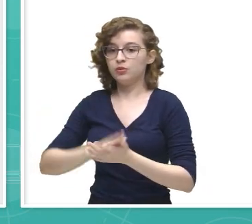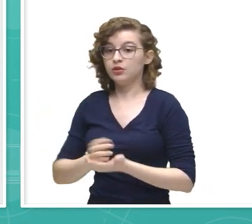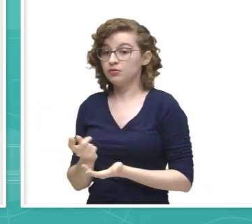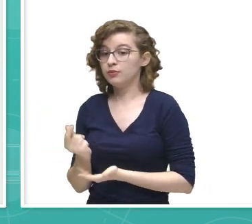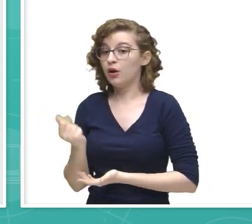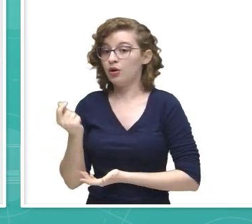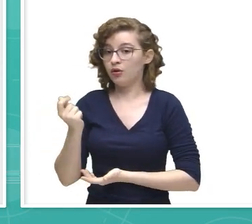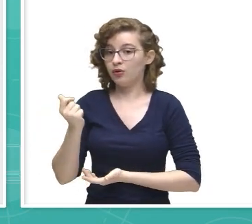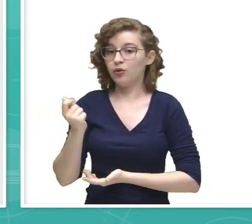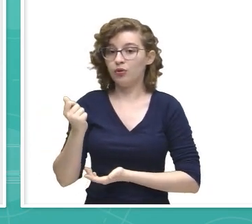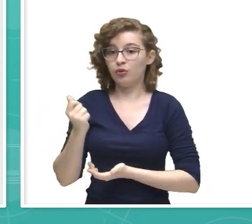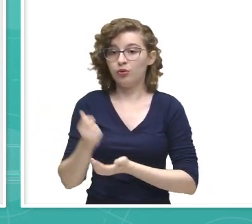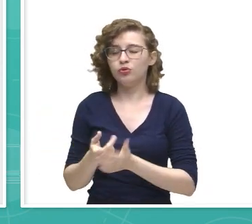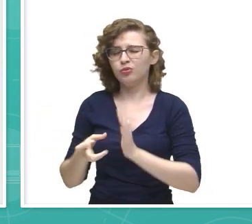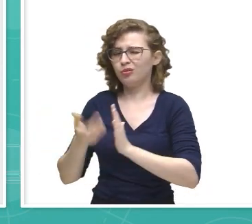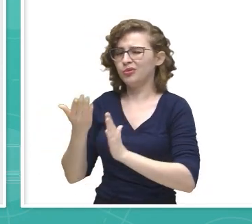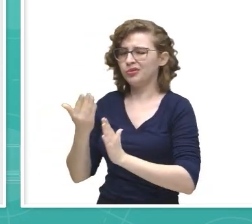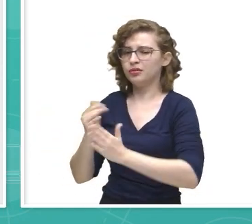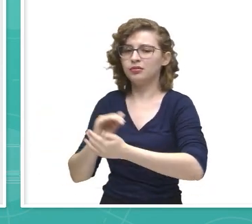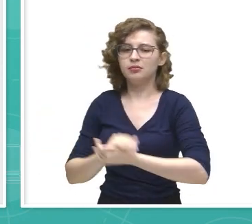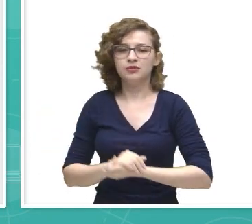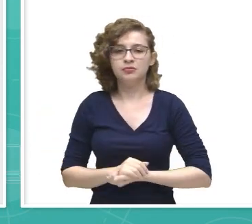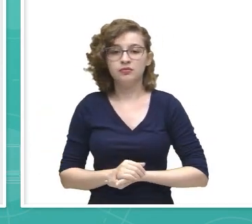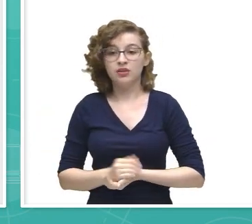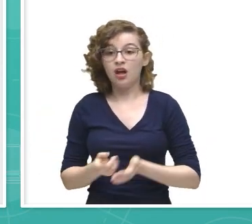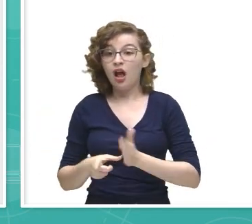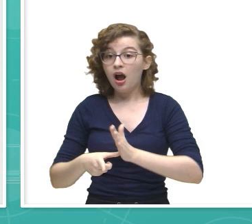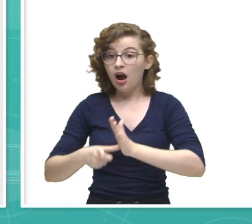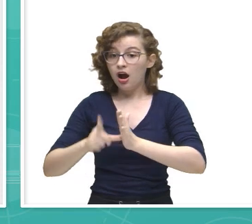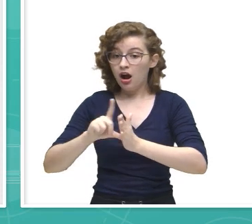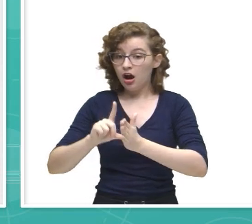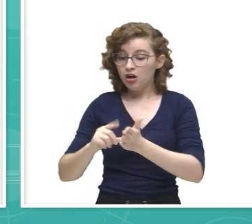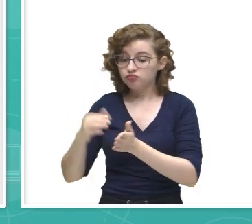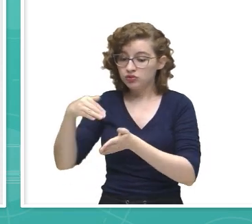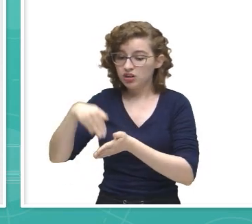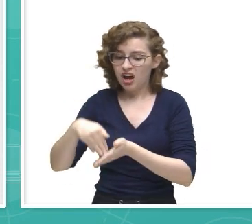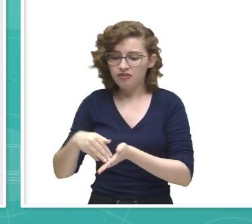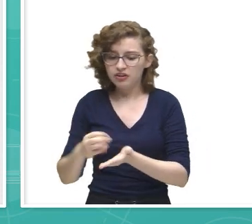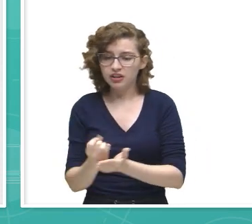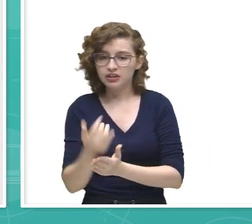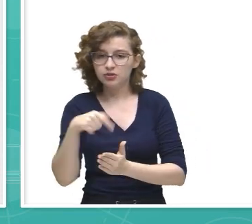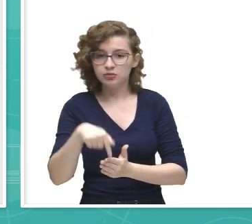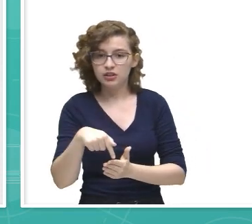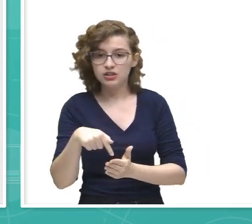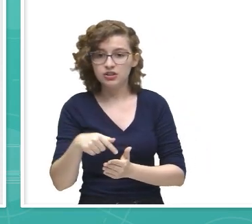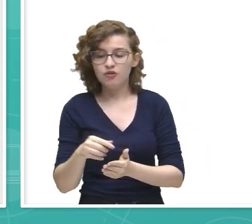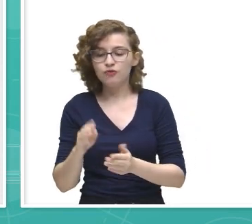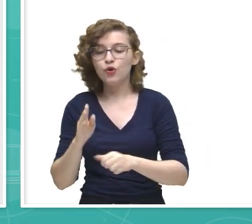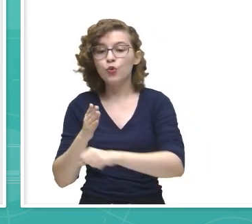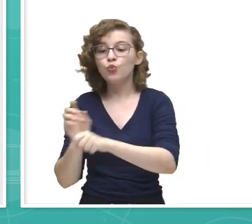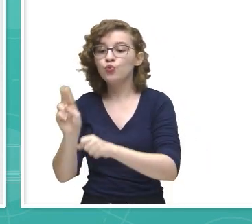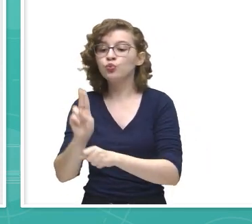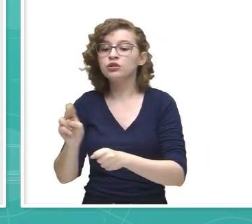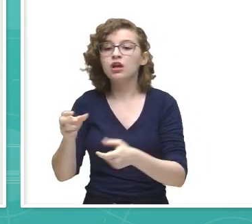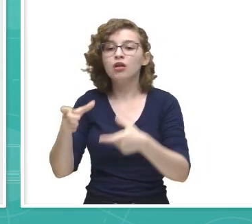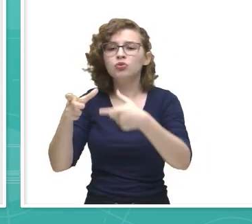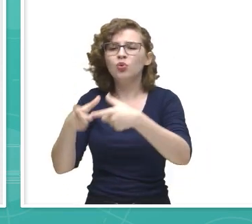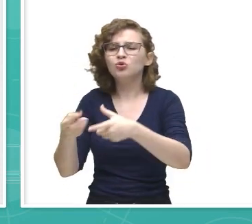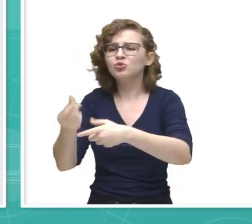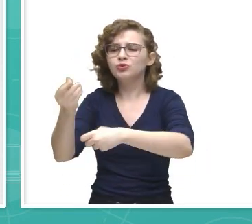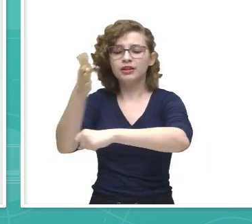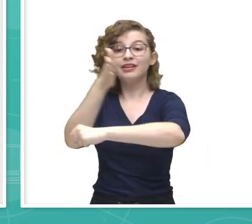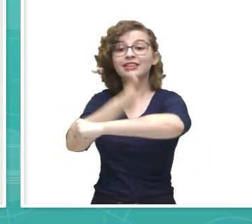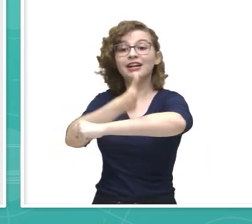marítimas. Antes dessa prática ser trazida para o Brasil, ela foi muito utilizada na Idade Média. Basicamente